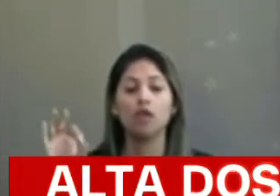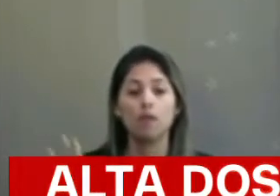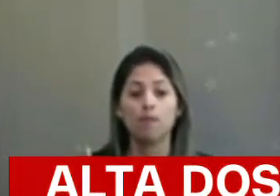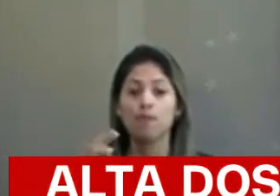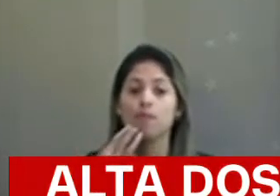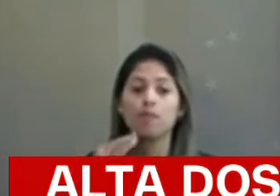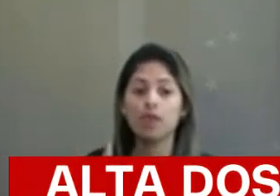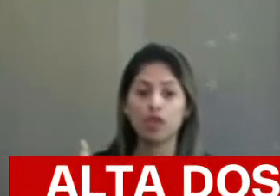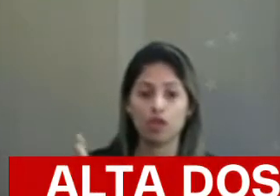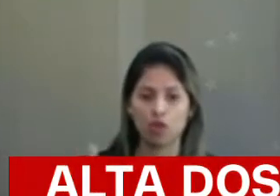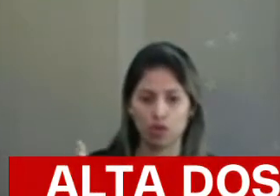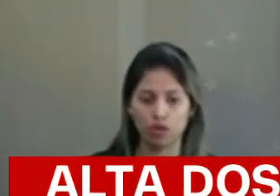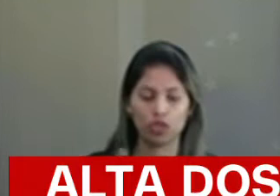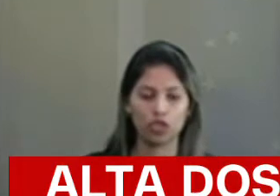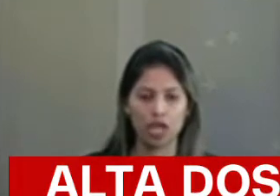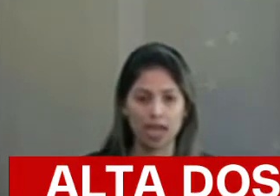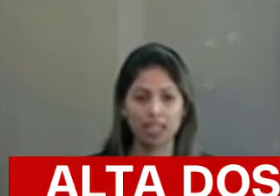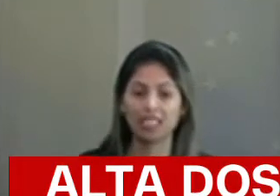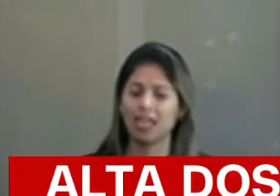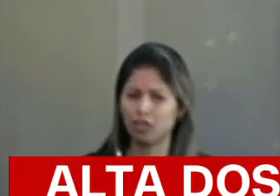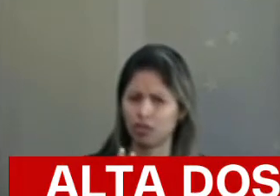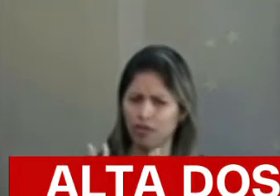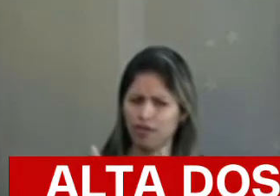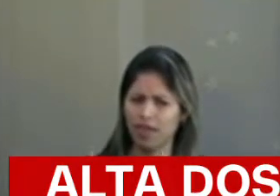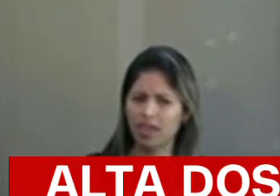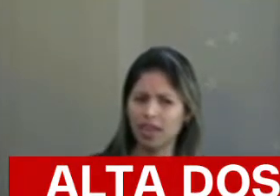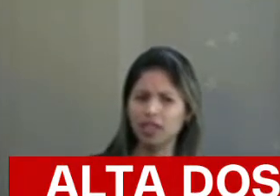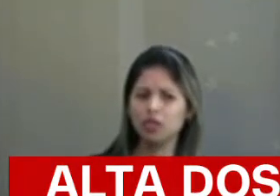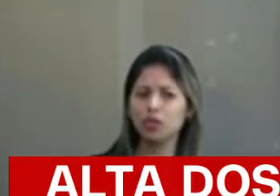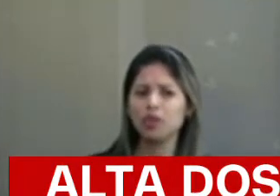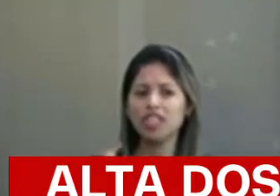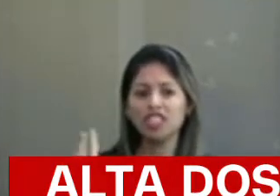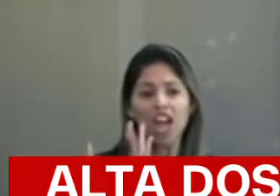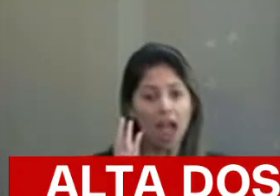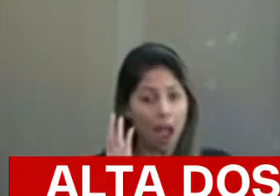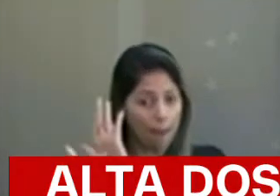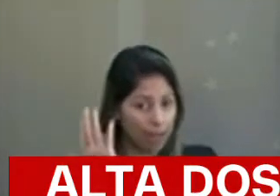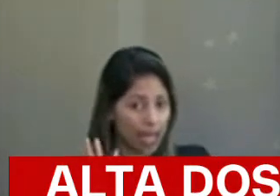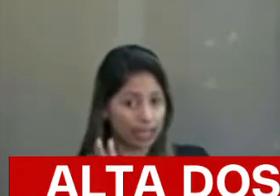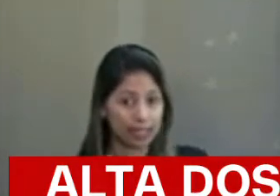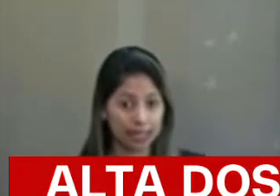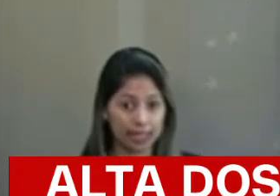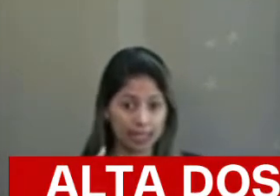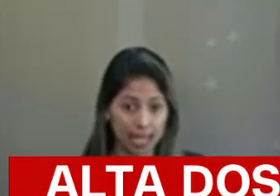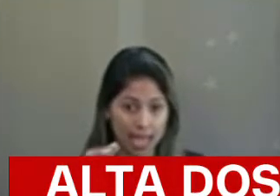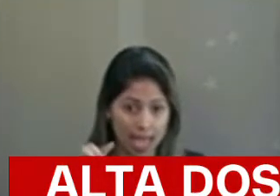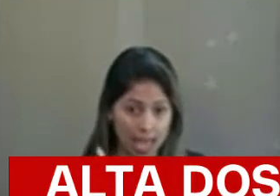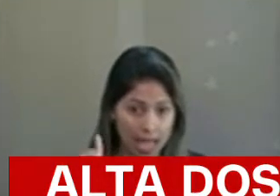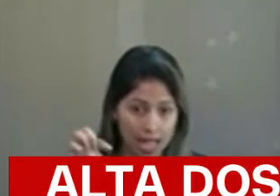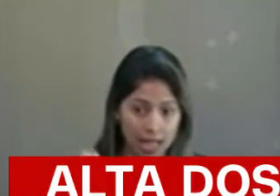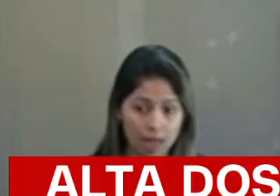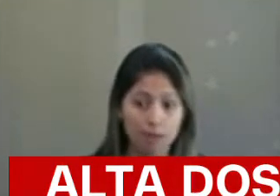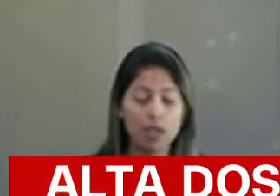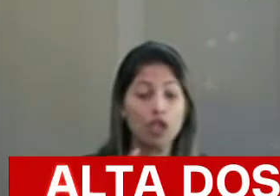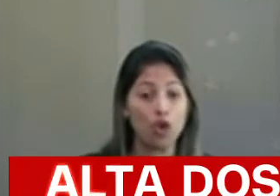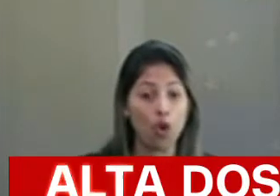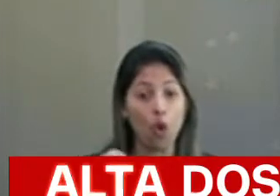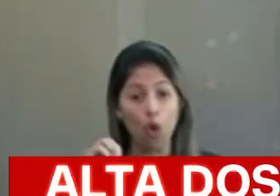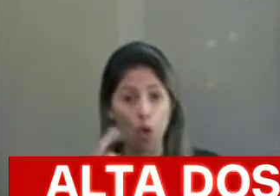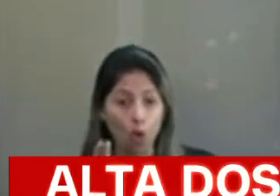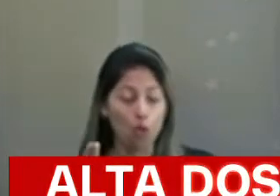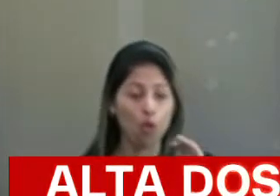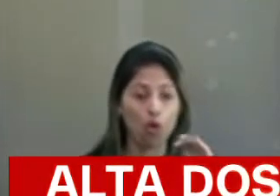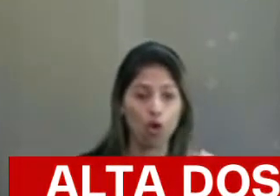estão muito diferenciadas, seja apresentada pela CNM, seja apresentada pelo